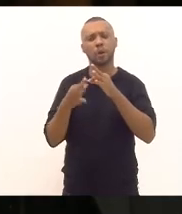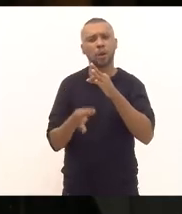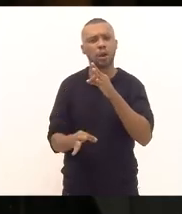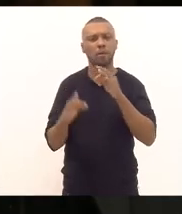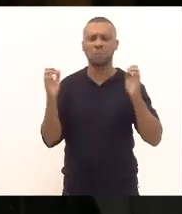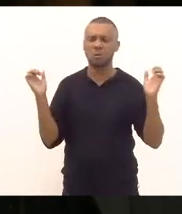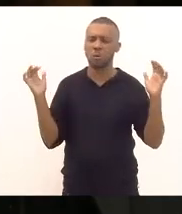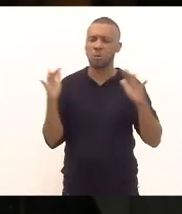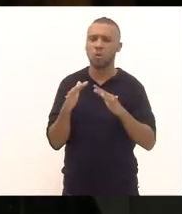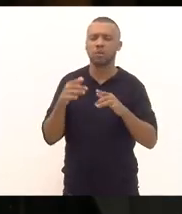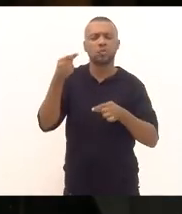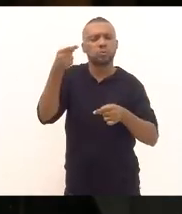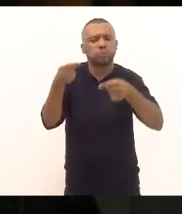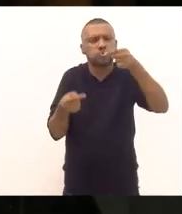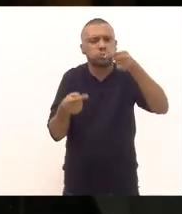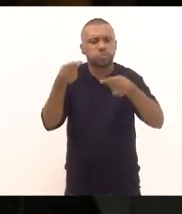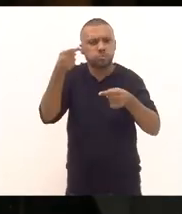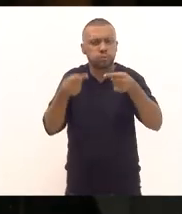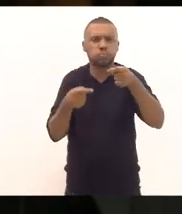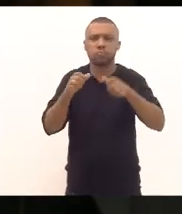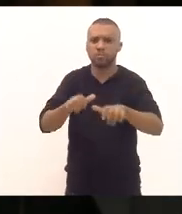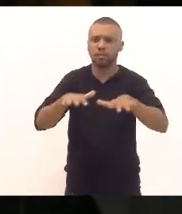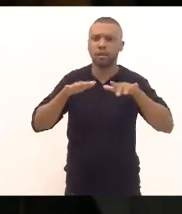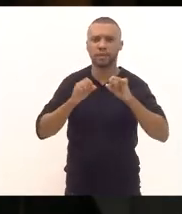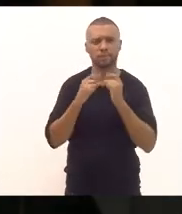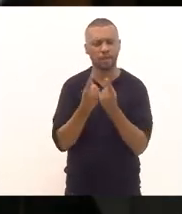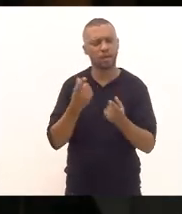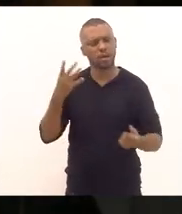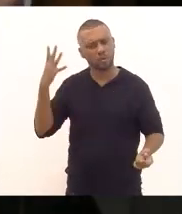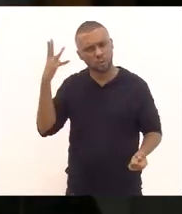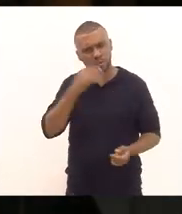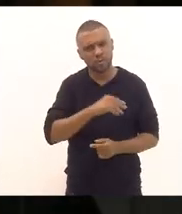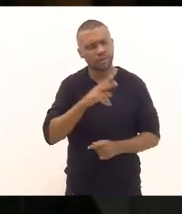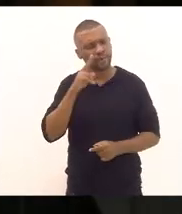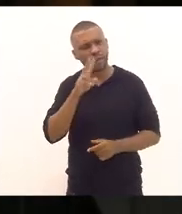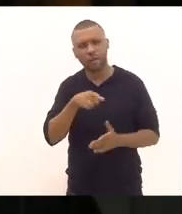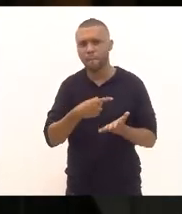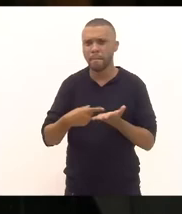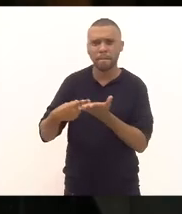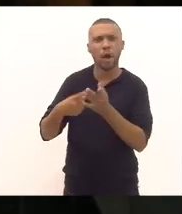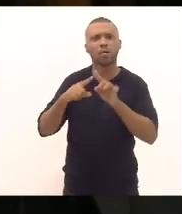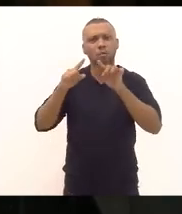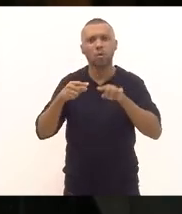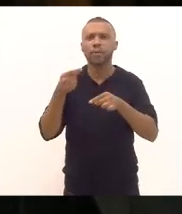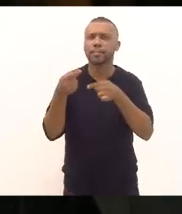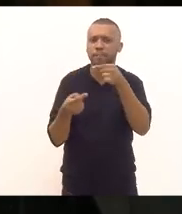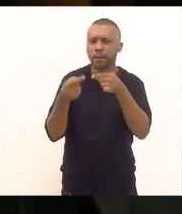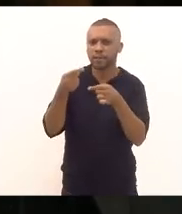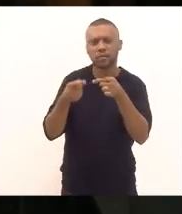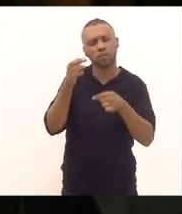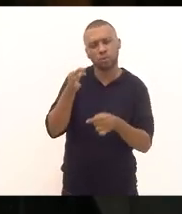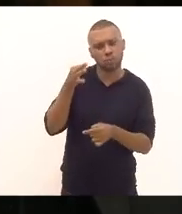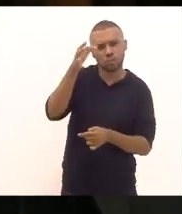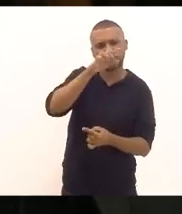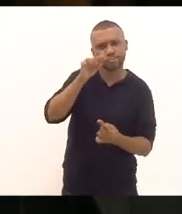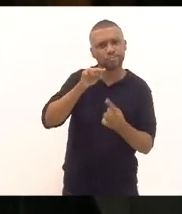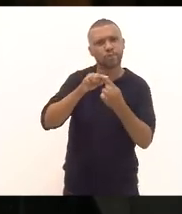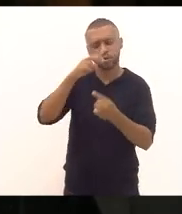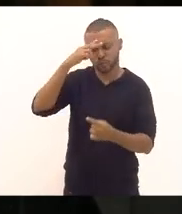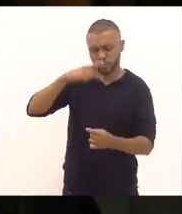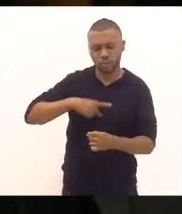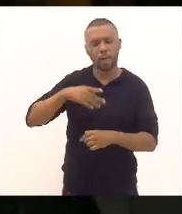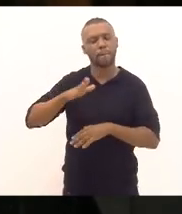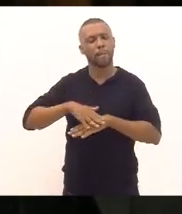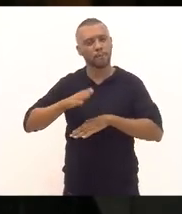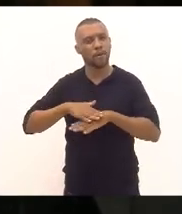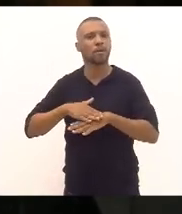calourada da Assembleia como é bonito ver trabalhadores se organizando e debatendo assim o seu destino à sua autodeterminação o